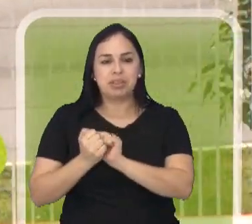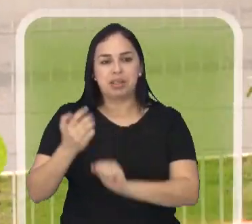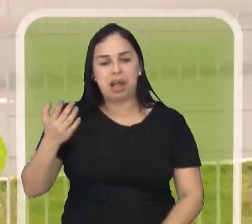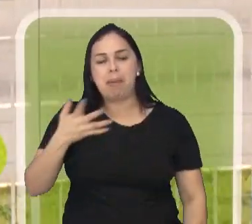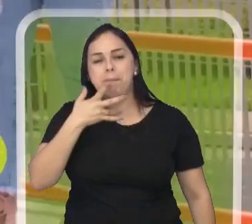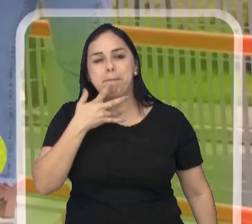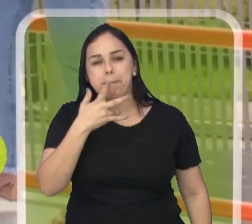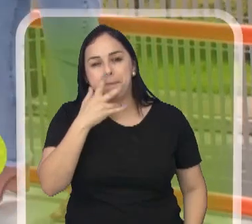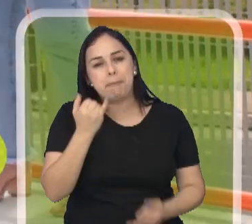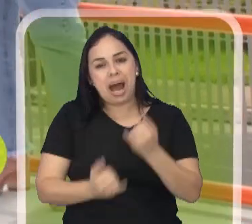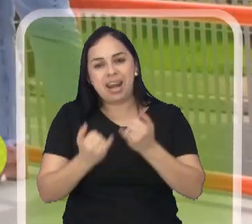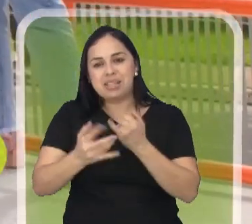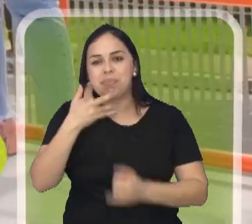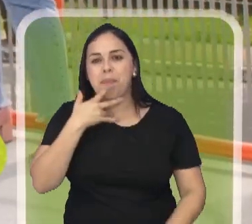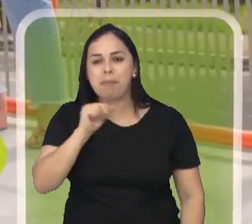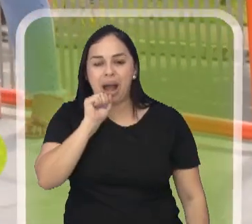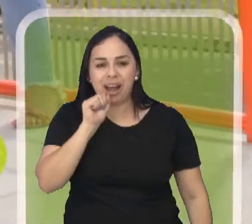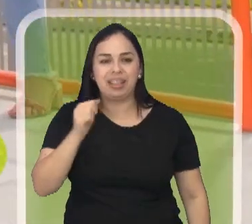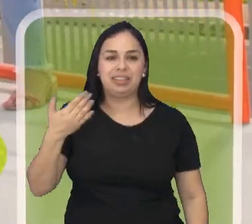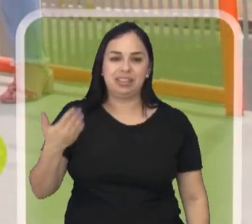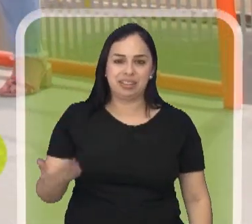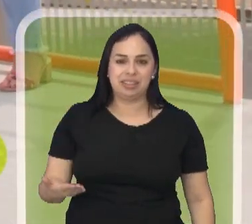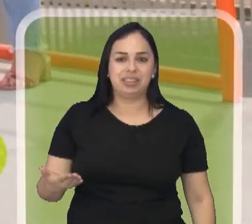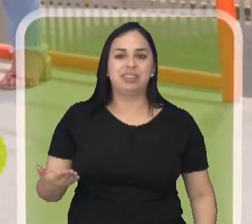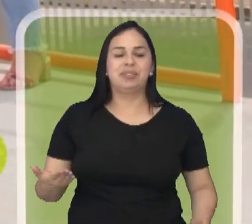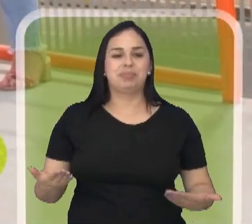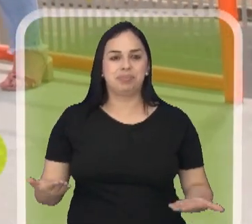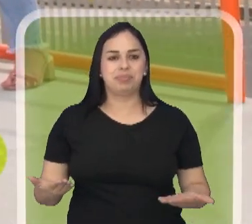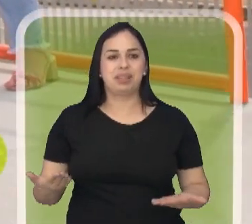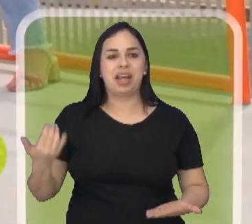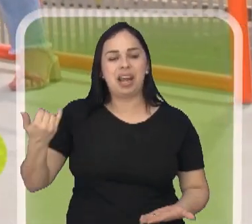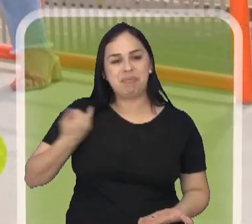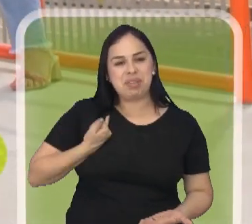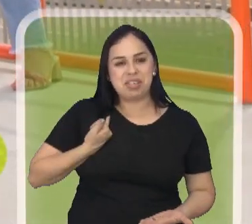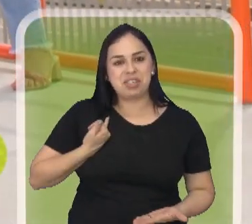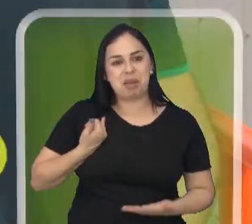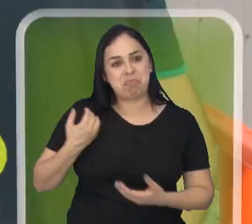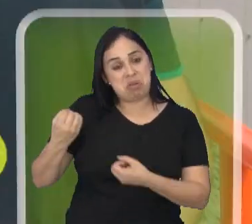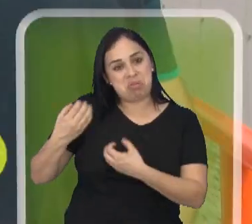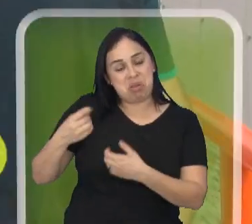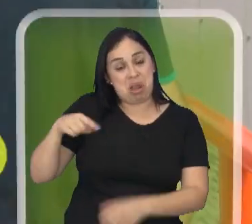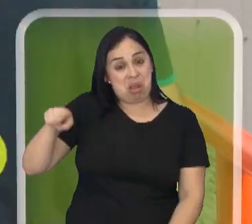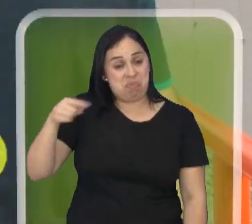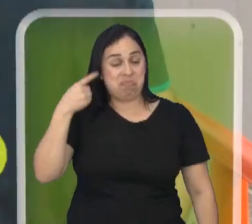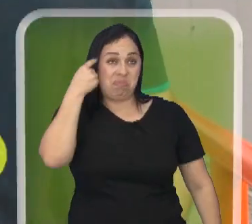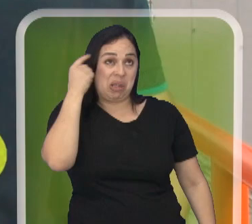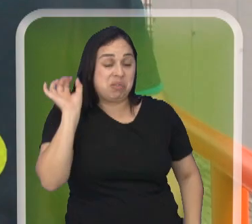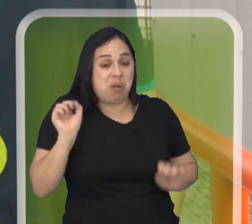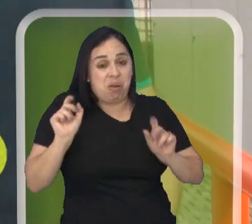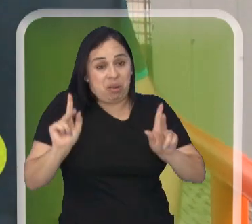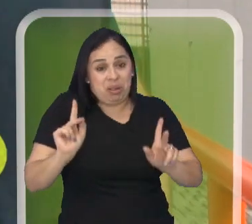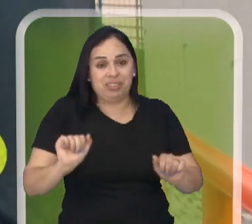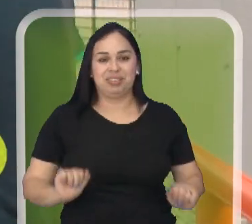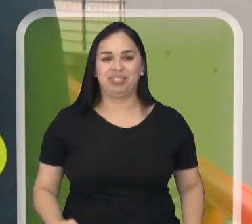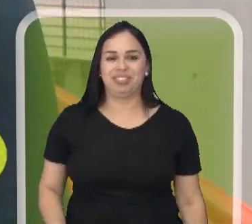paizão mesmo assim, do coração, e é aquilo, né, ele fala que me ensinou, mas tá bom, deixa ele achar que ele me ensinou e tá tudo